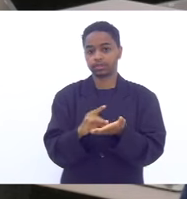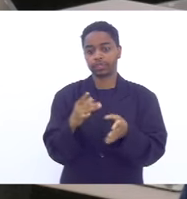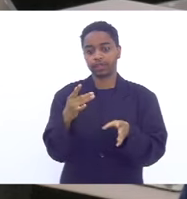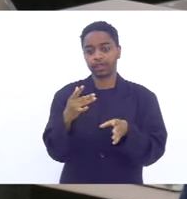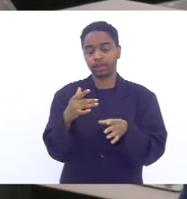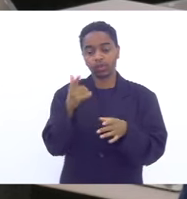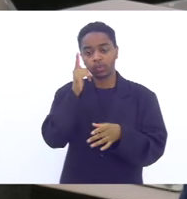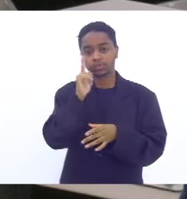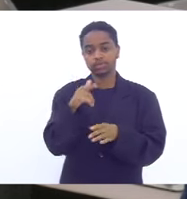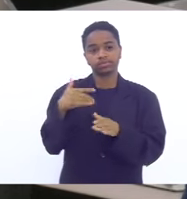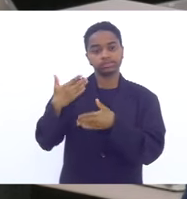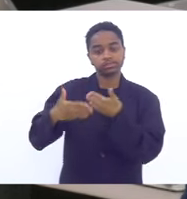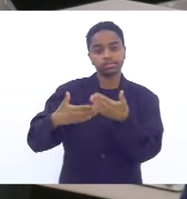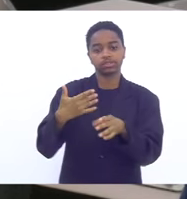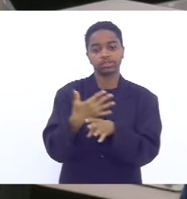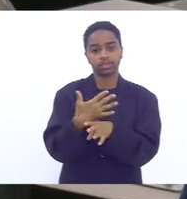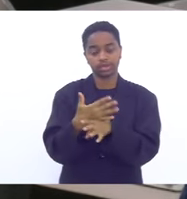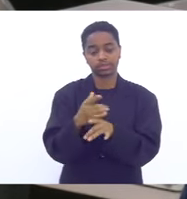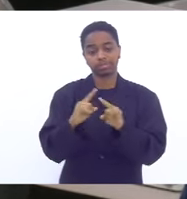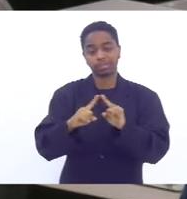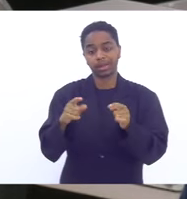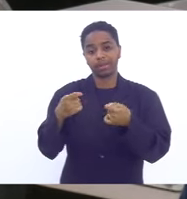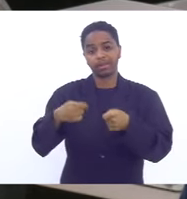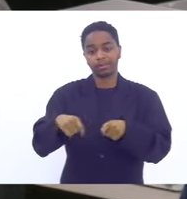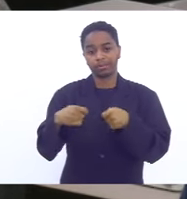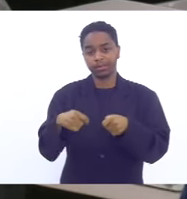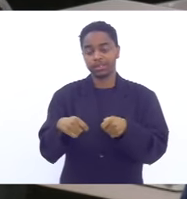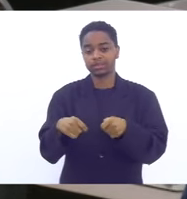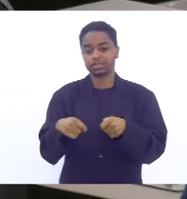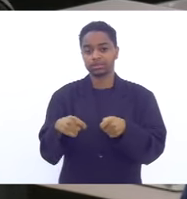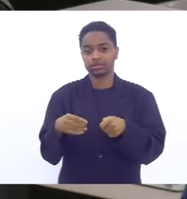cresça, e para que ela cresça depende, né,